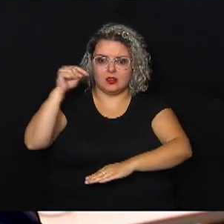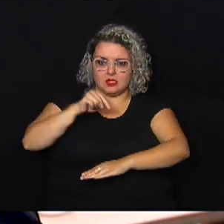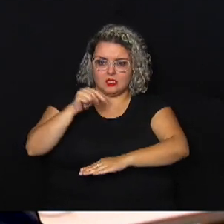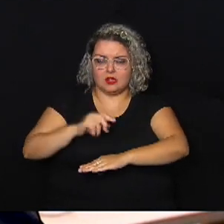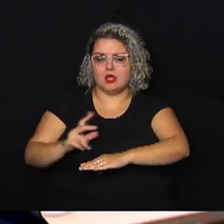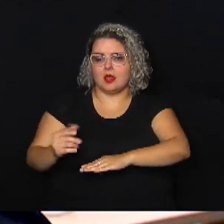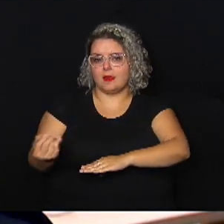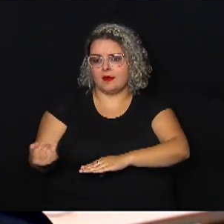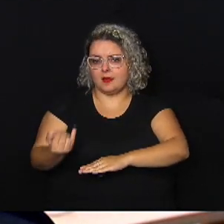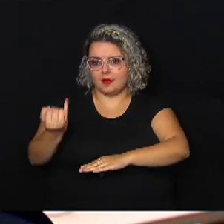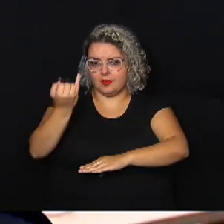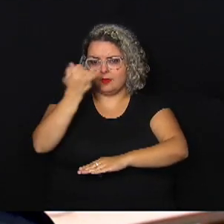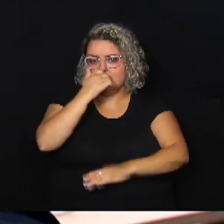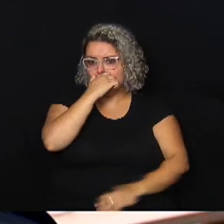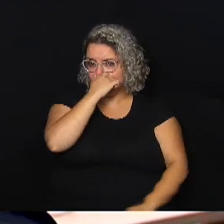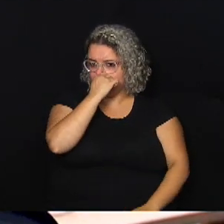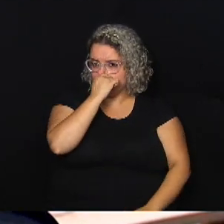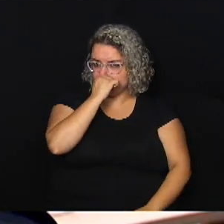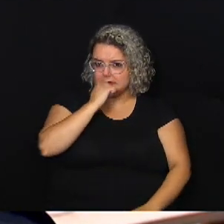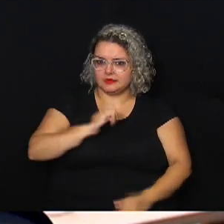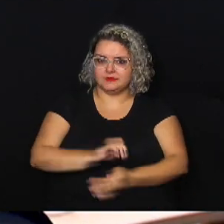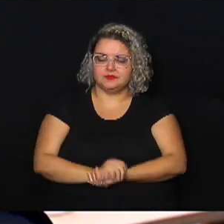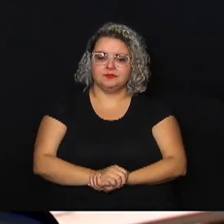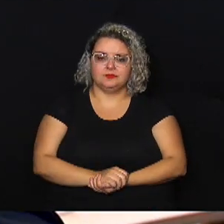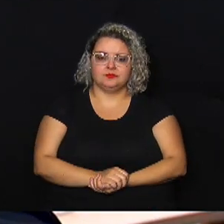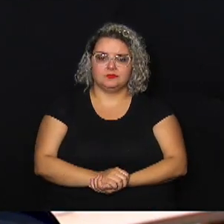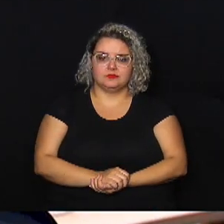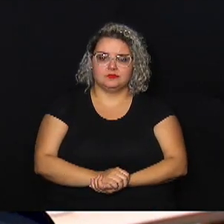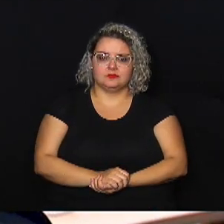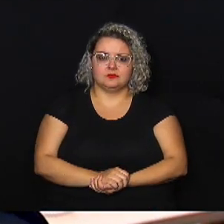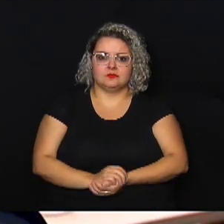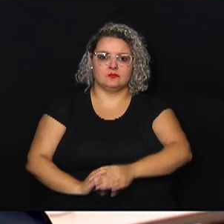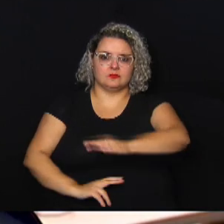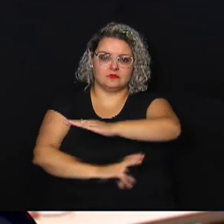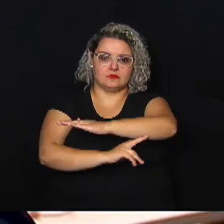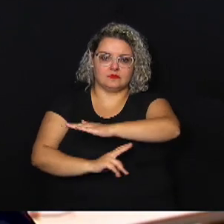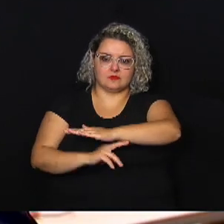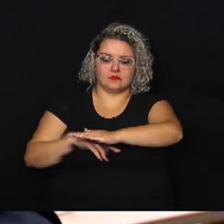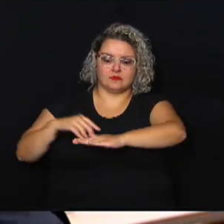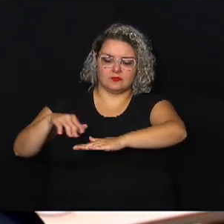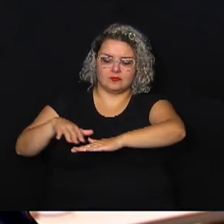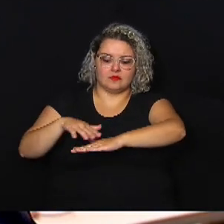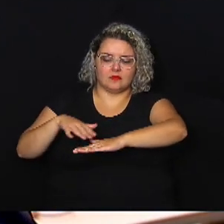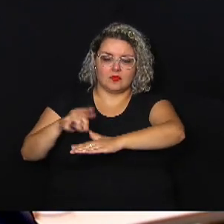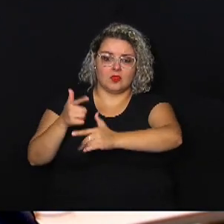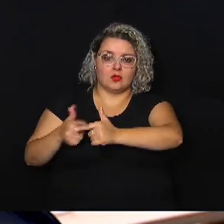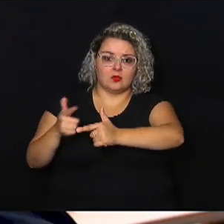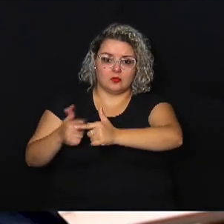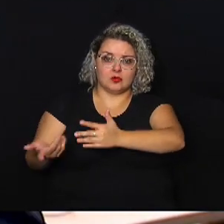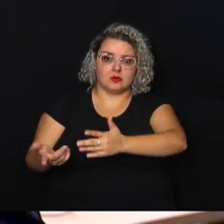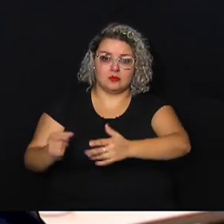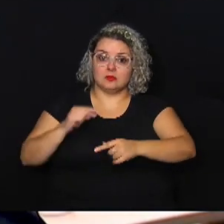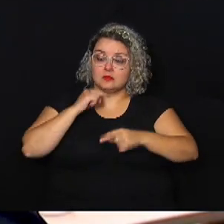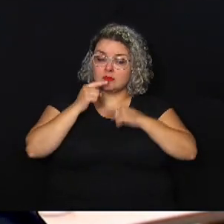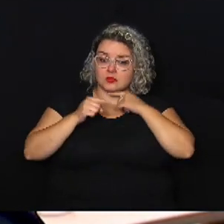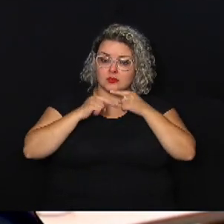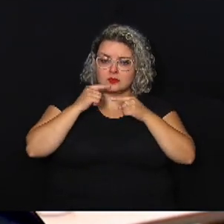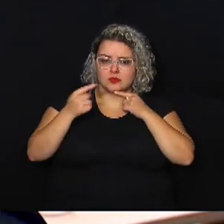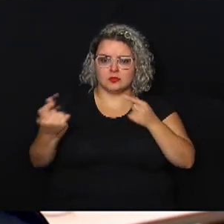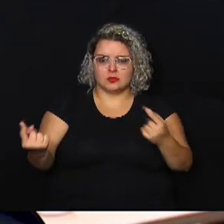danificada. Então, uma das cabeceiras da ponte. Então, gerou dúvida entre os moradores que me